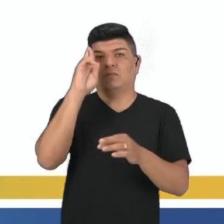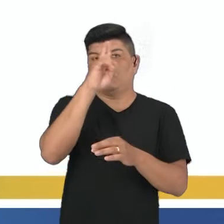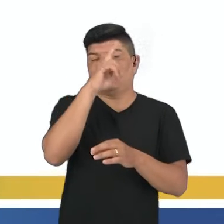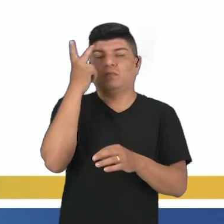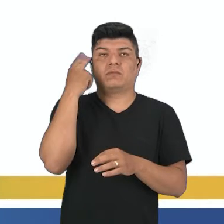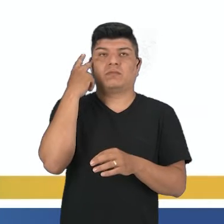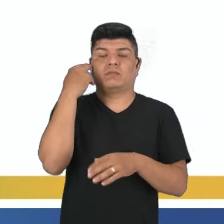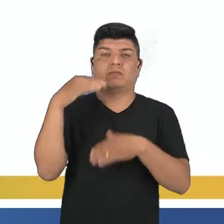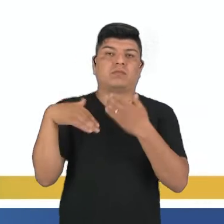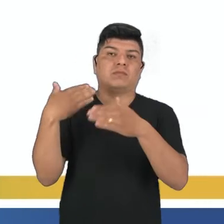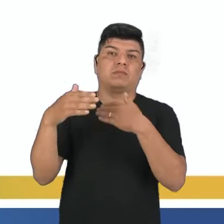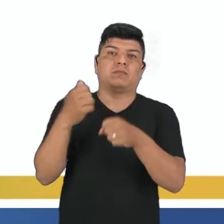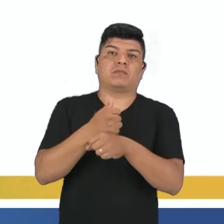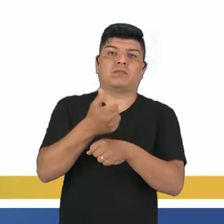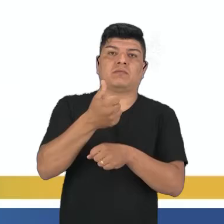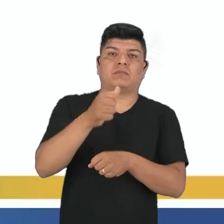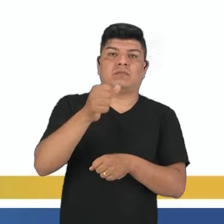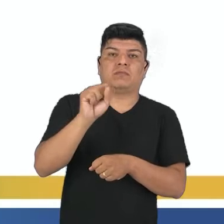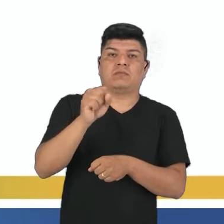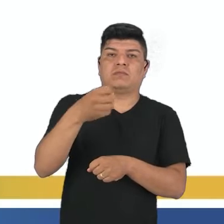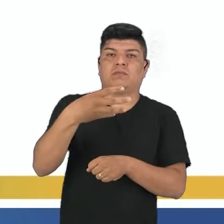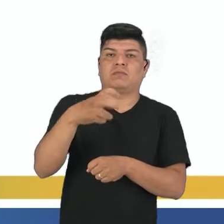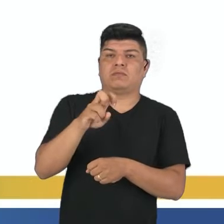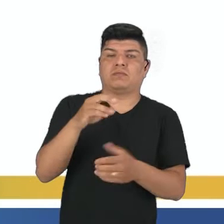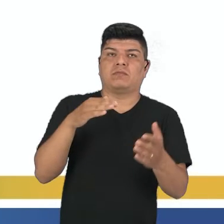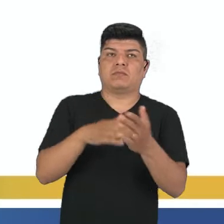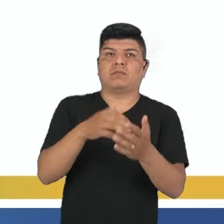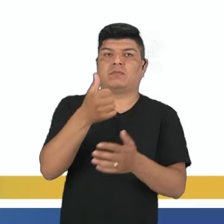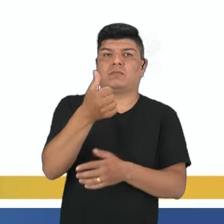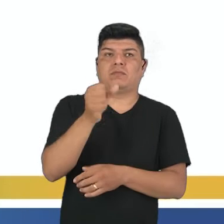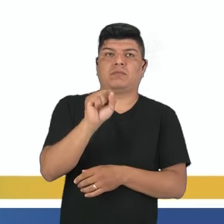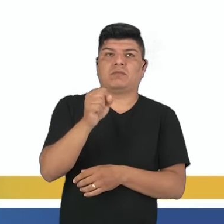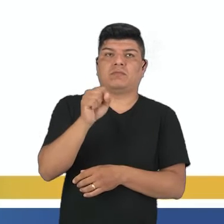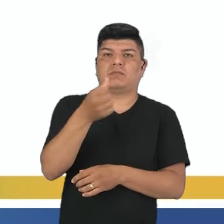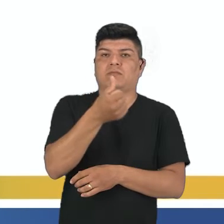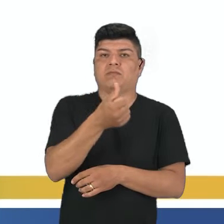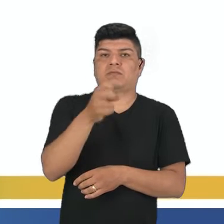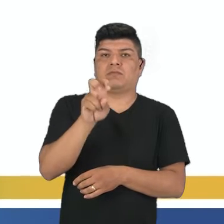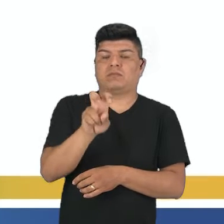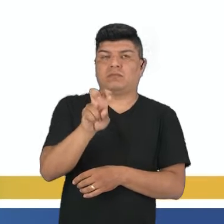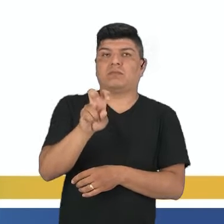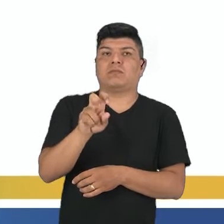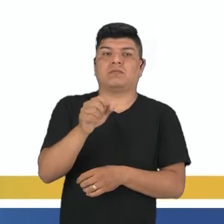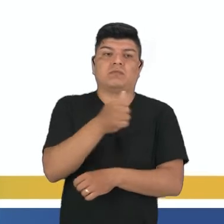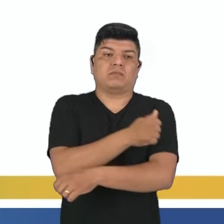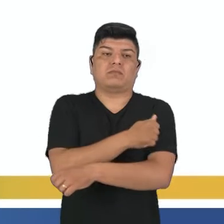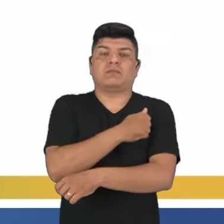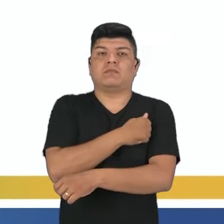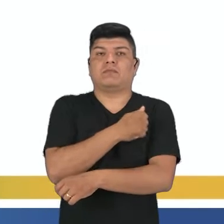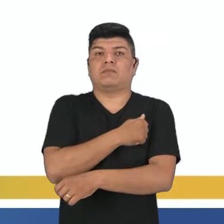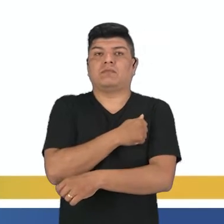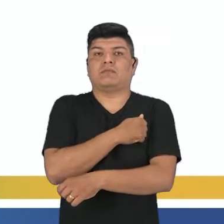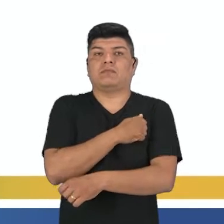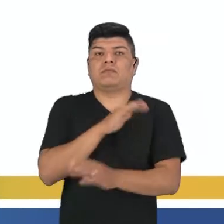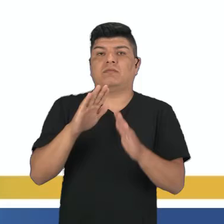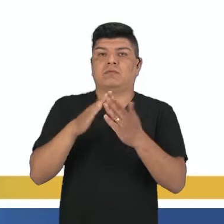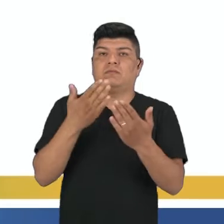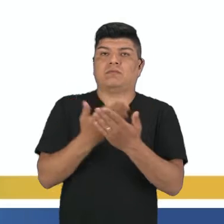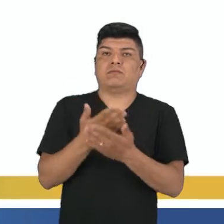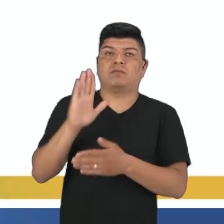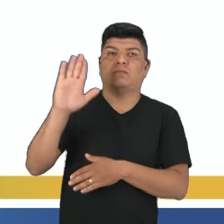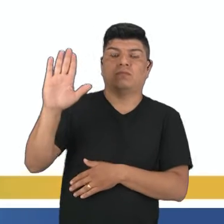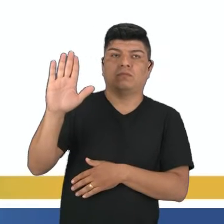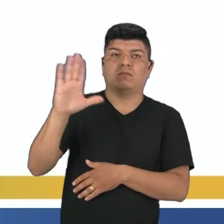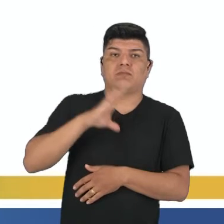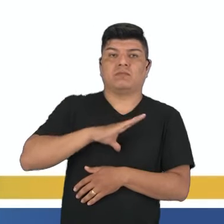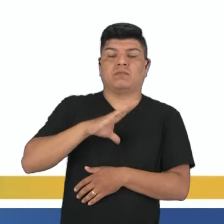seu trabalho entre 1845 a 1865 com os alunos de uma escola secundária lá de Brno,